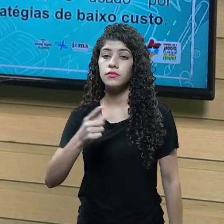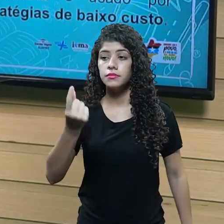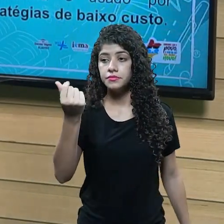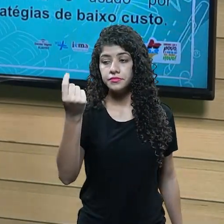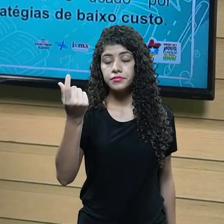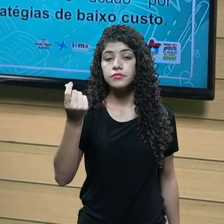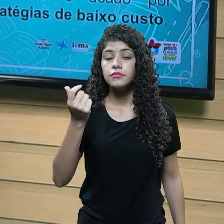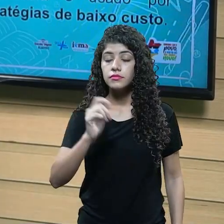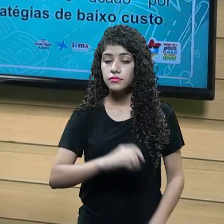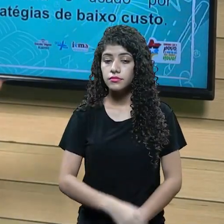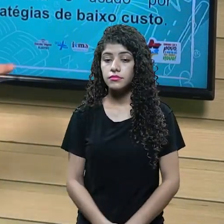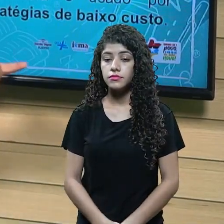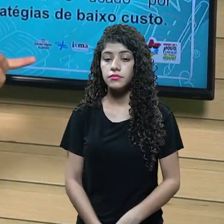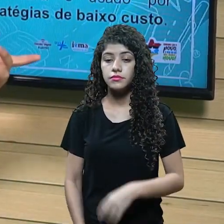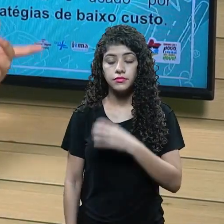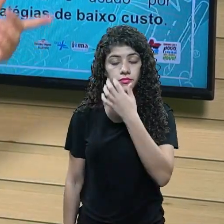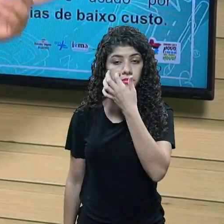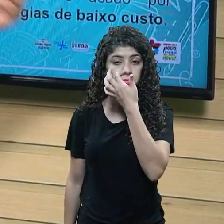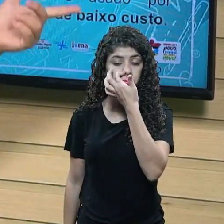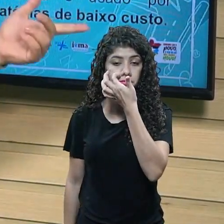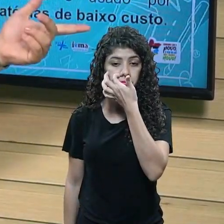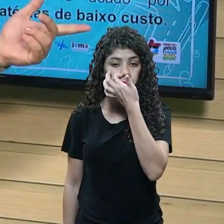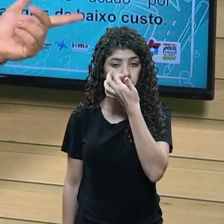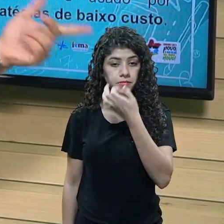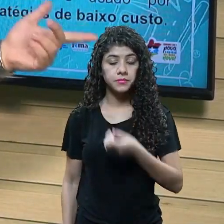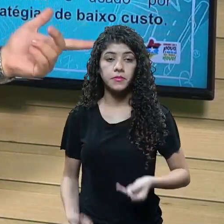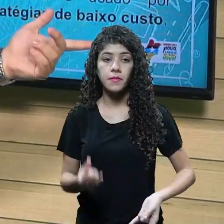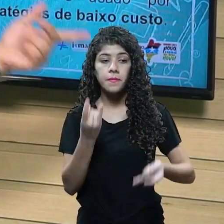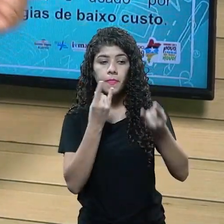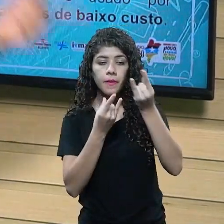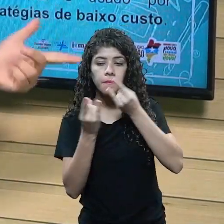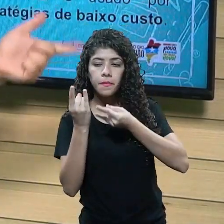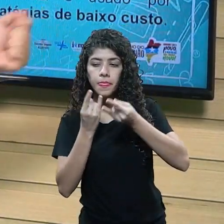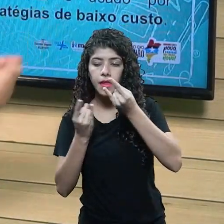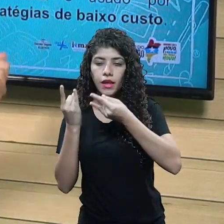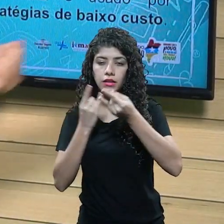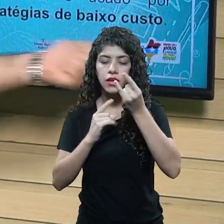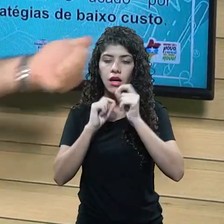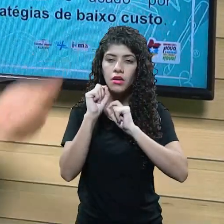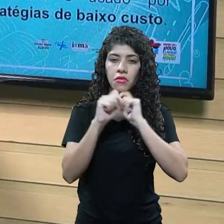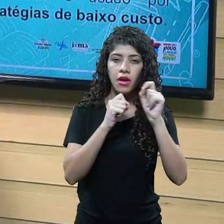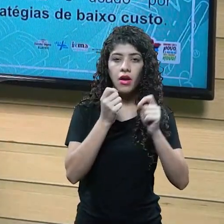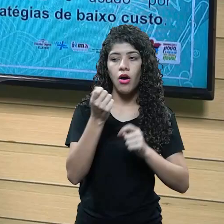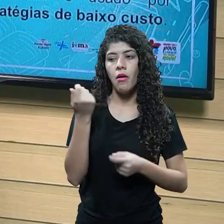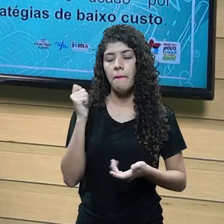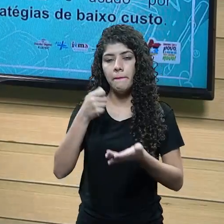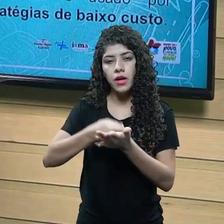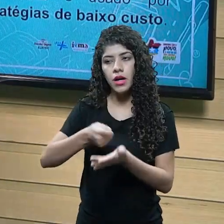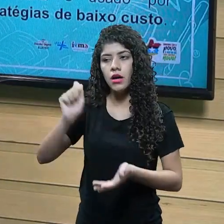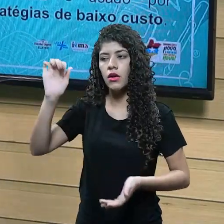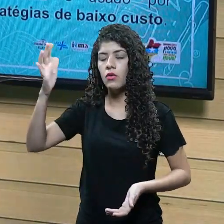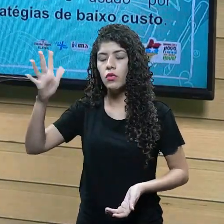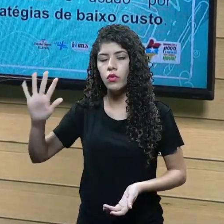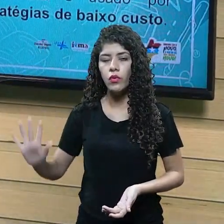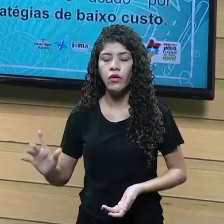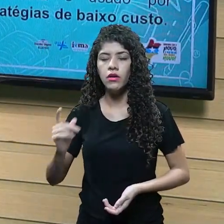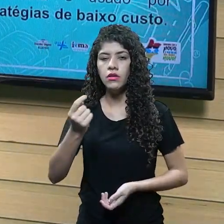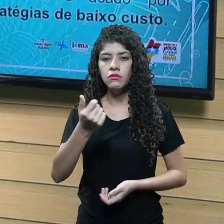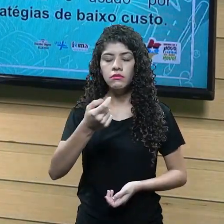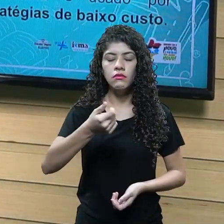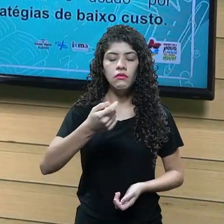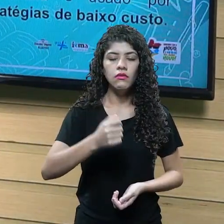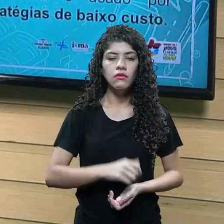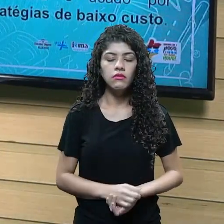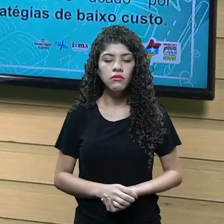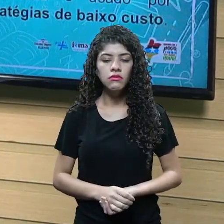E o marketing de guerrilha chega com o objetivo de fazer o oposto. atrair a atenção, chamar a atenção do cliente, porém utilizando estratégia de baixo custo. E nós vamos ver como é